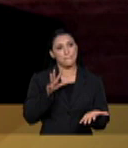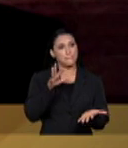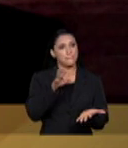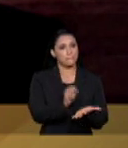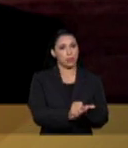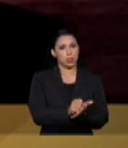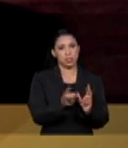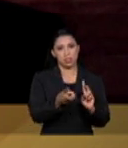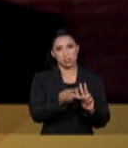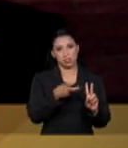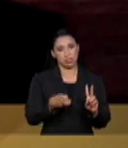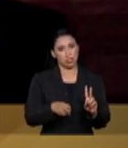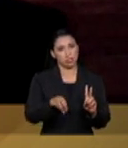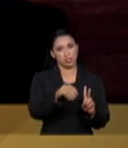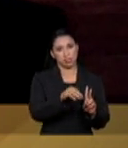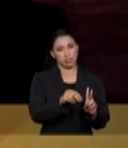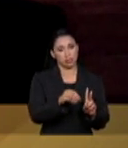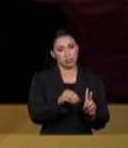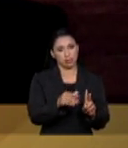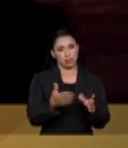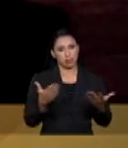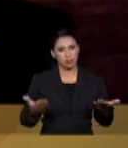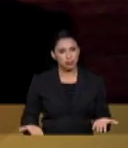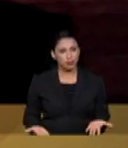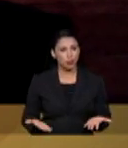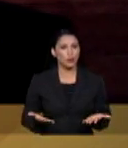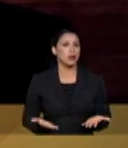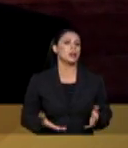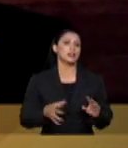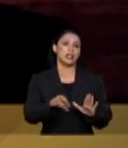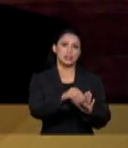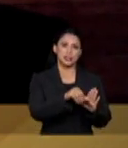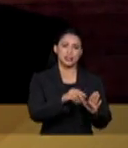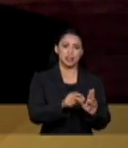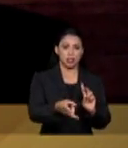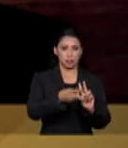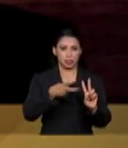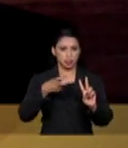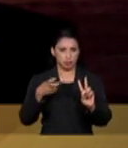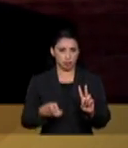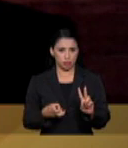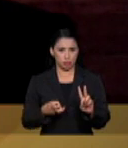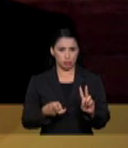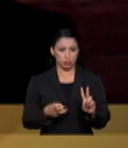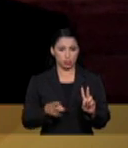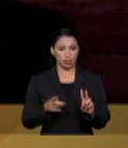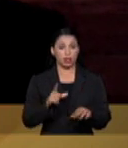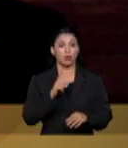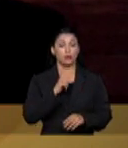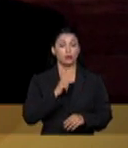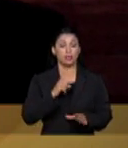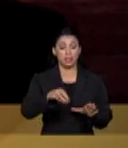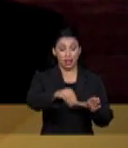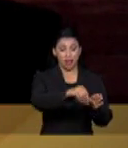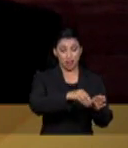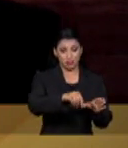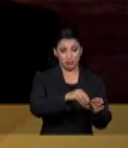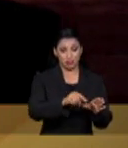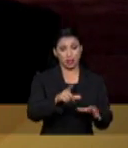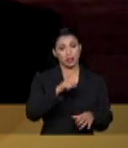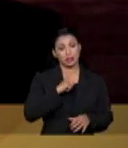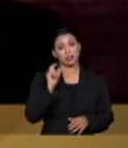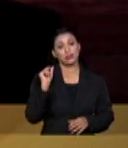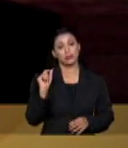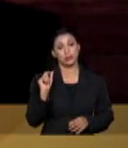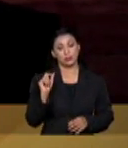terras indígenas no caso das terras indígenas a função da terra liga